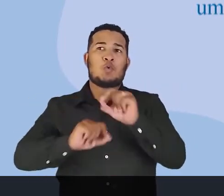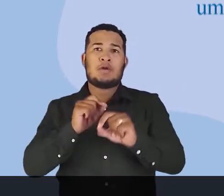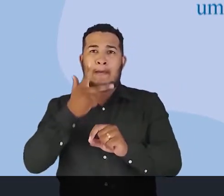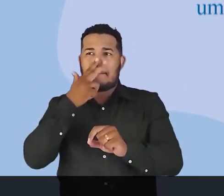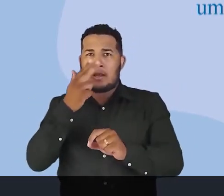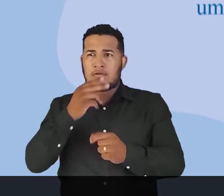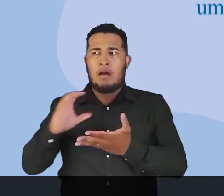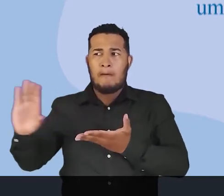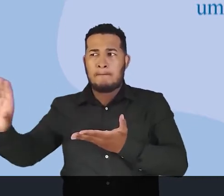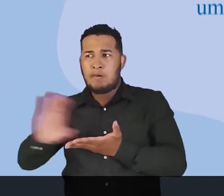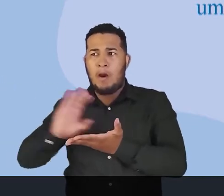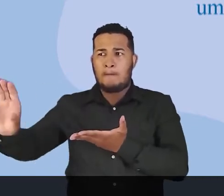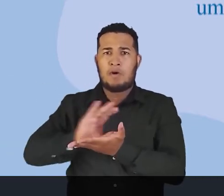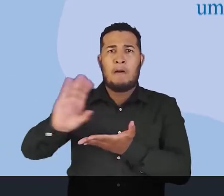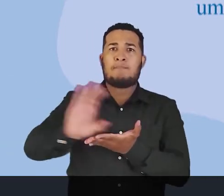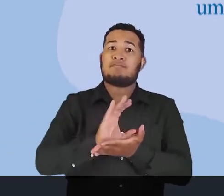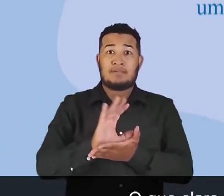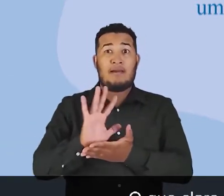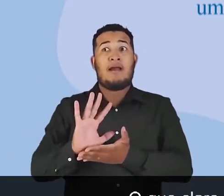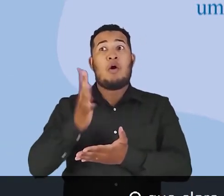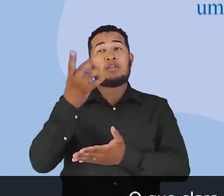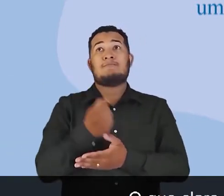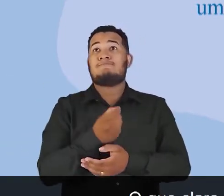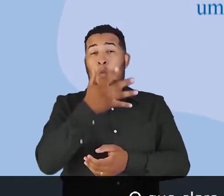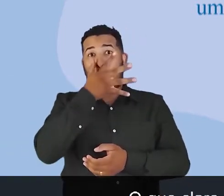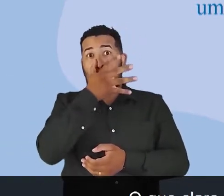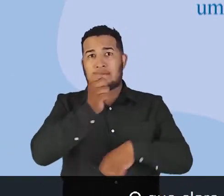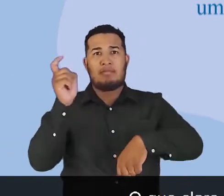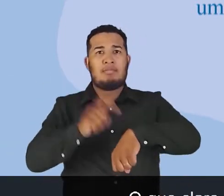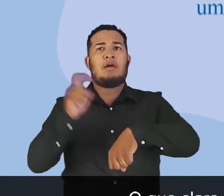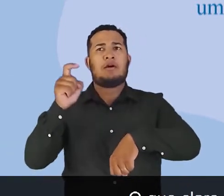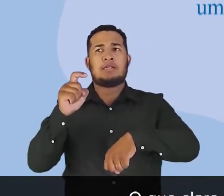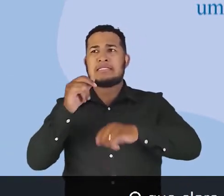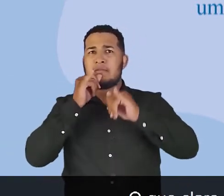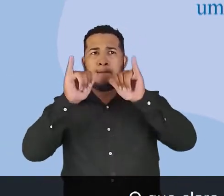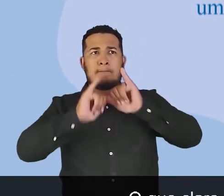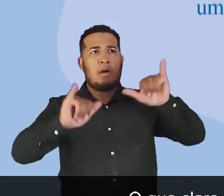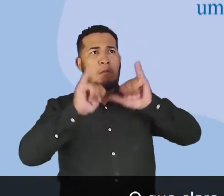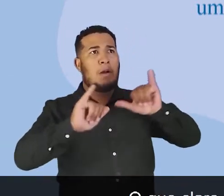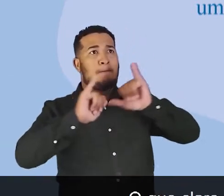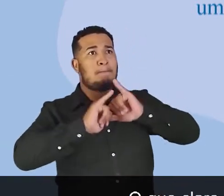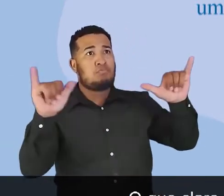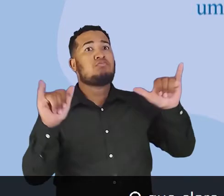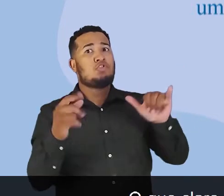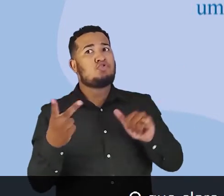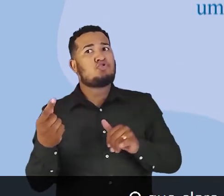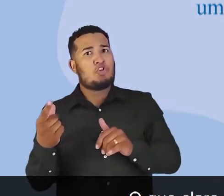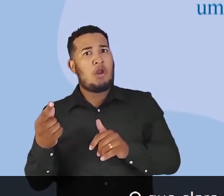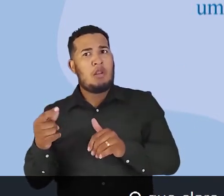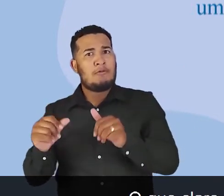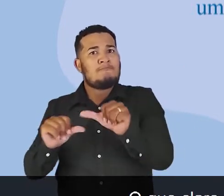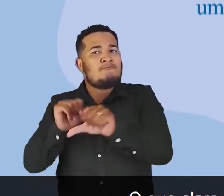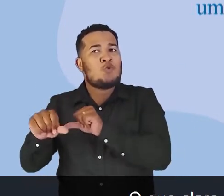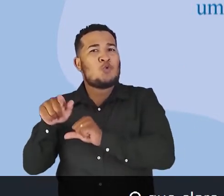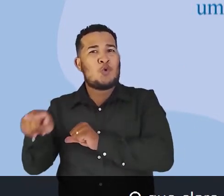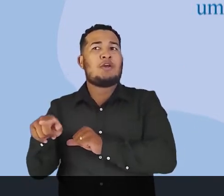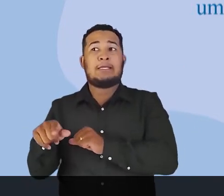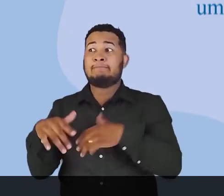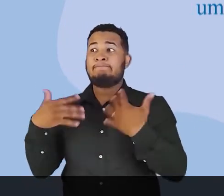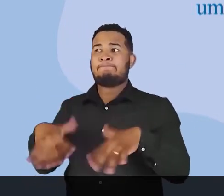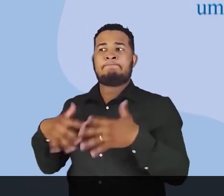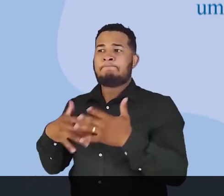fazer uma fuga de capital, o que, claro, ocorreu quase imediatamente após a flutuação do câmbio